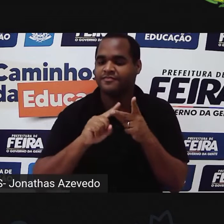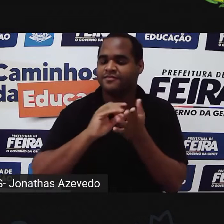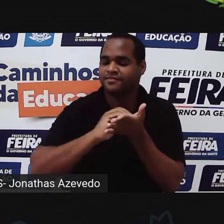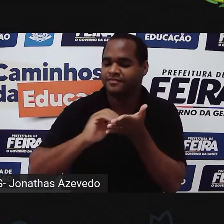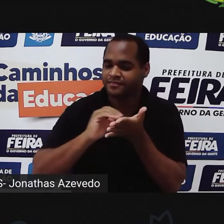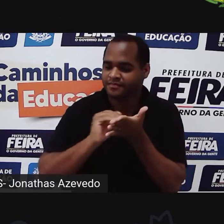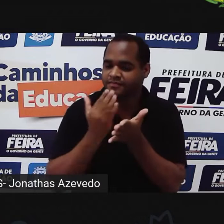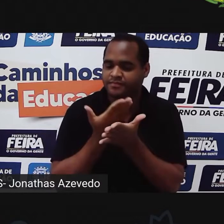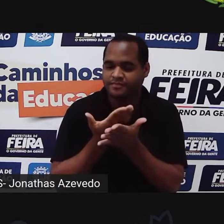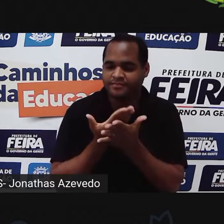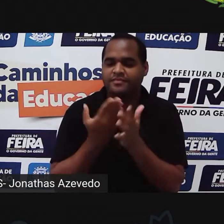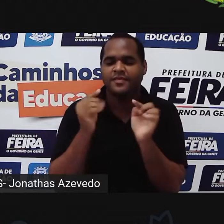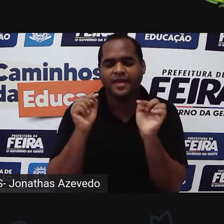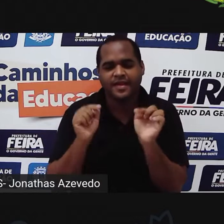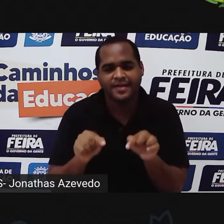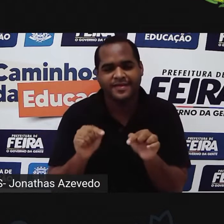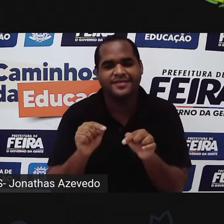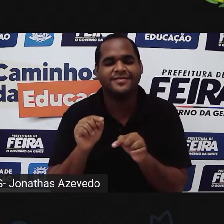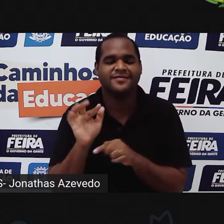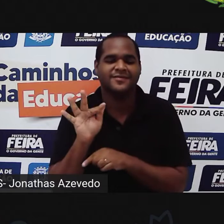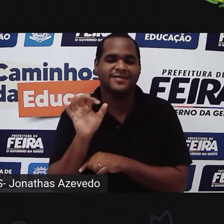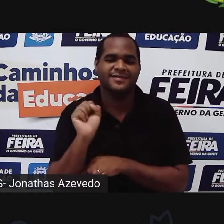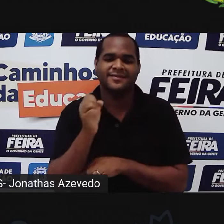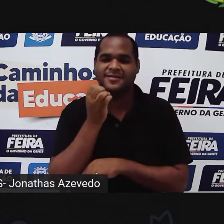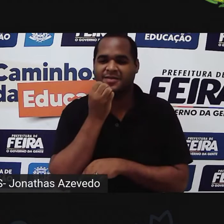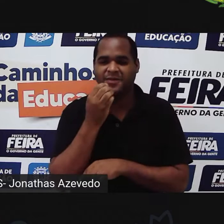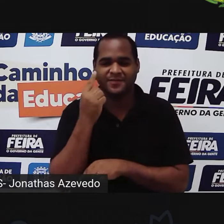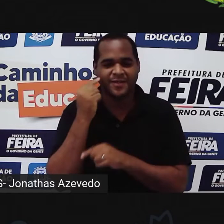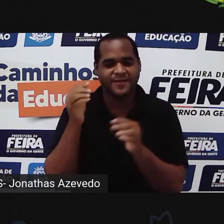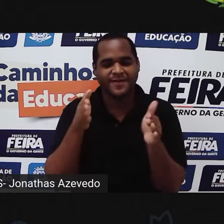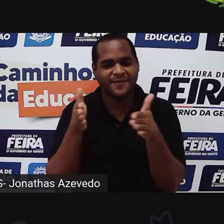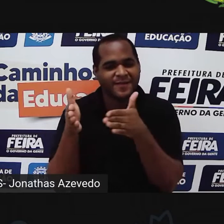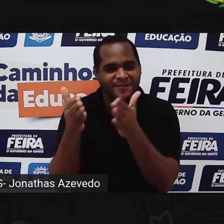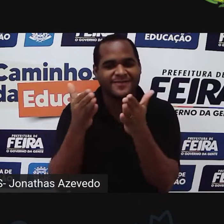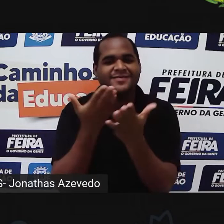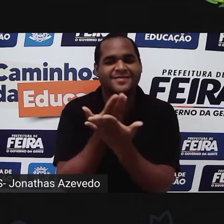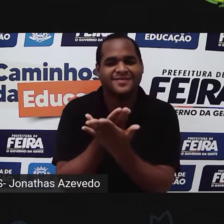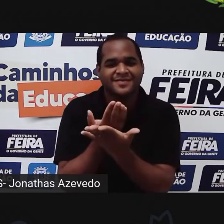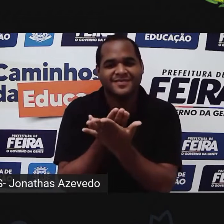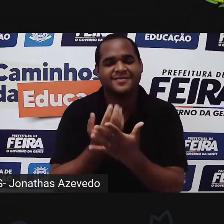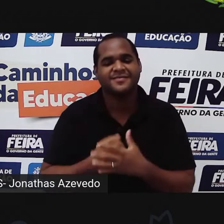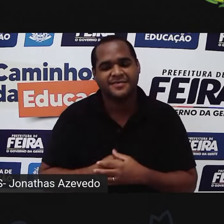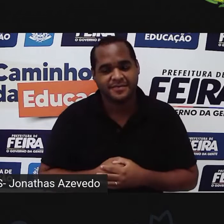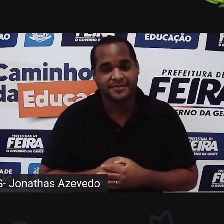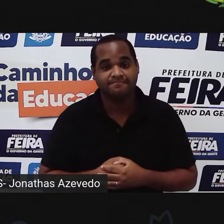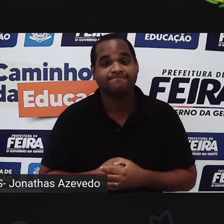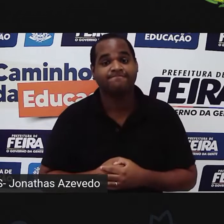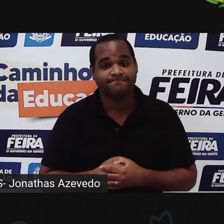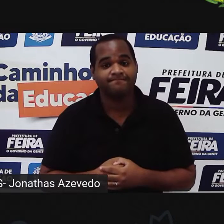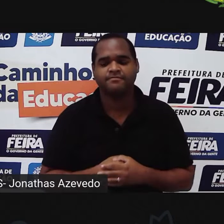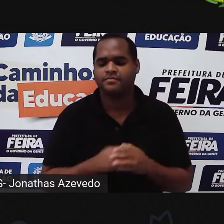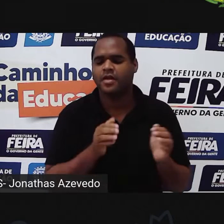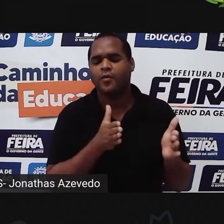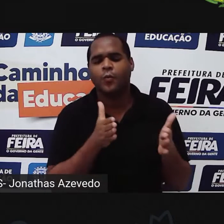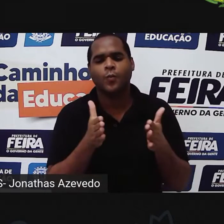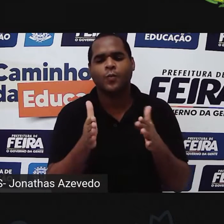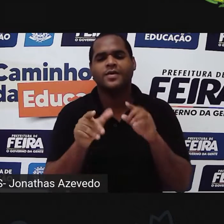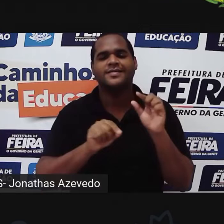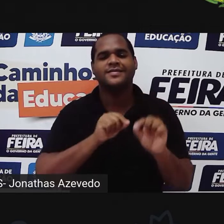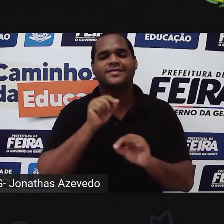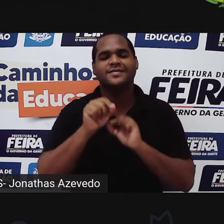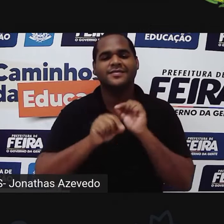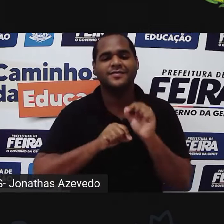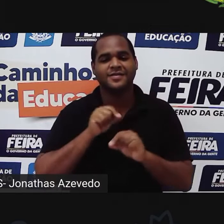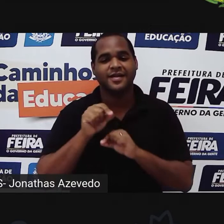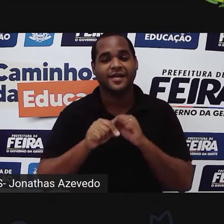Secretaria de Educação, com destaque para a expressão Caminhos da Educação. E esses caminhos da educação